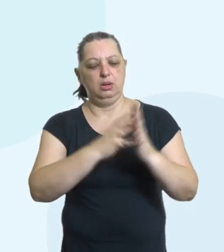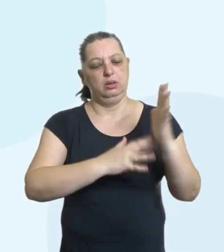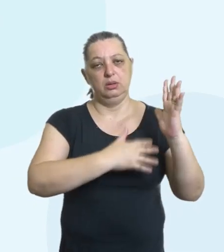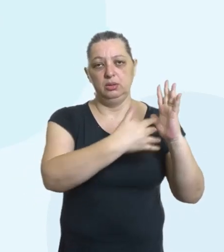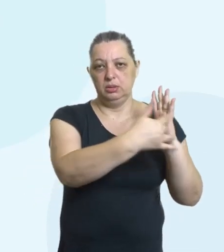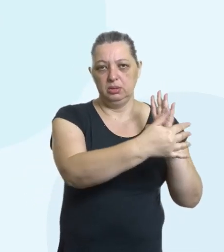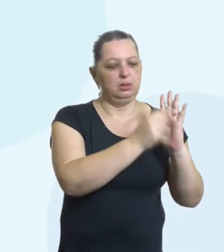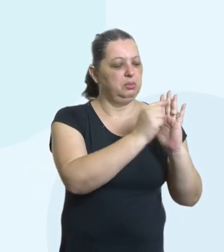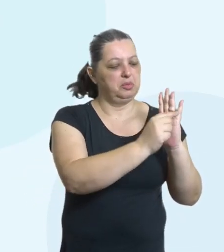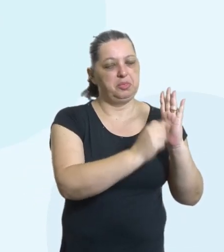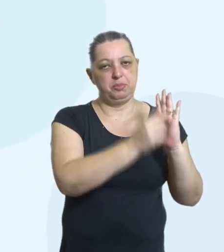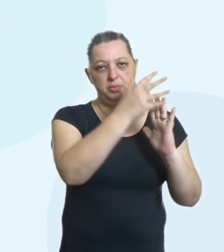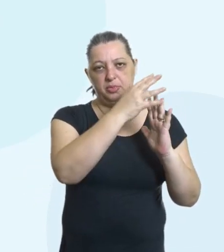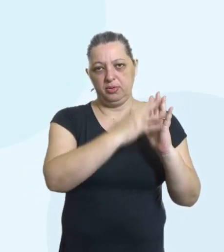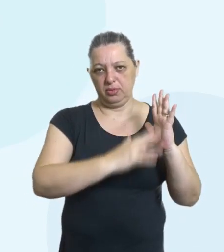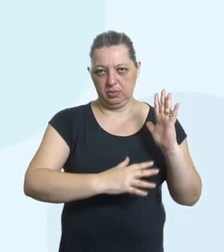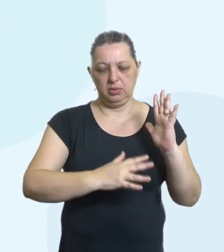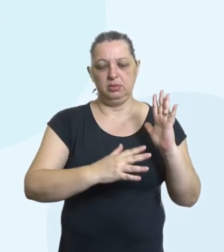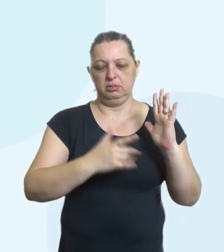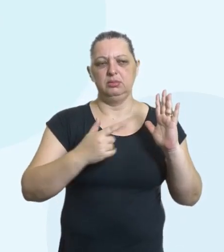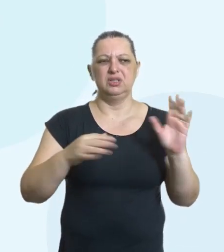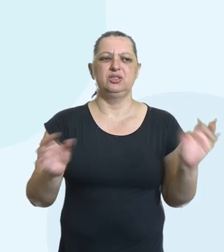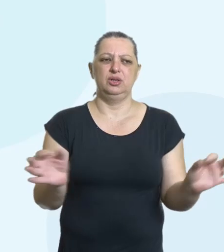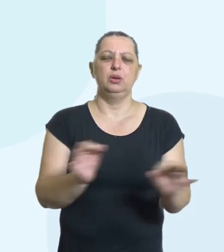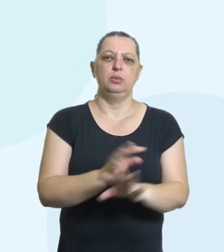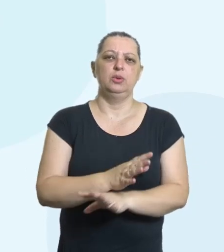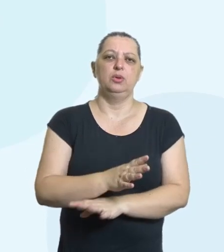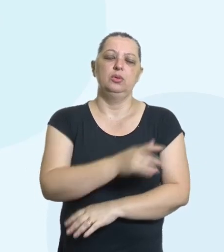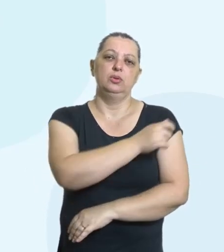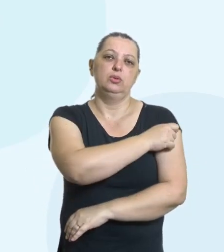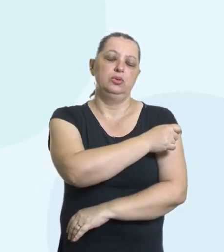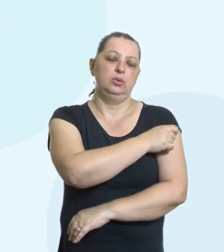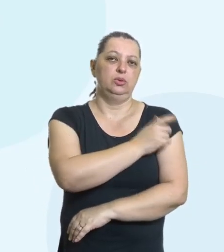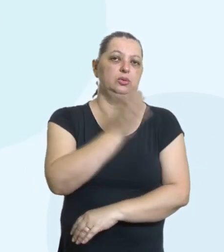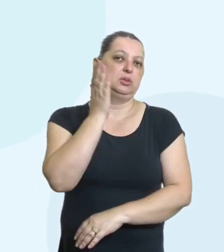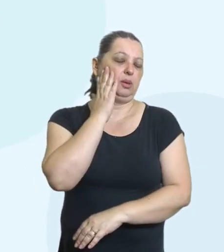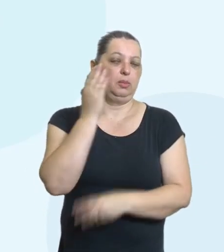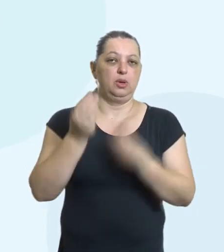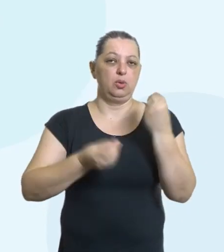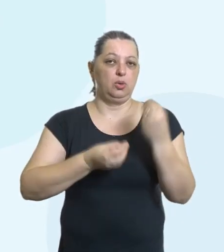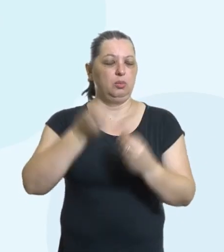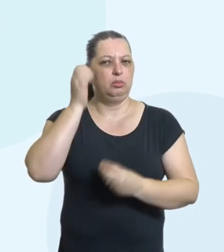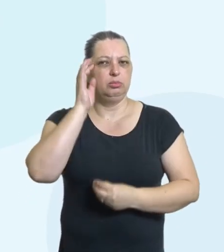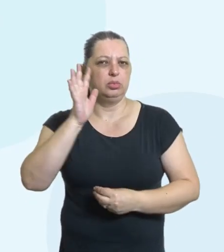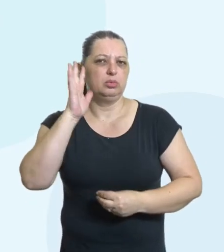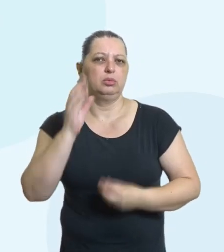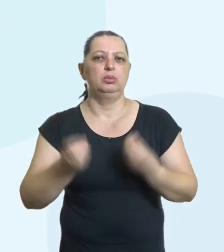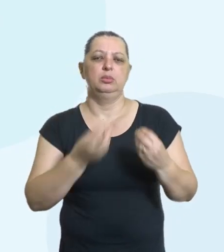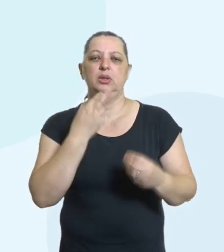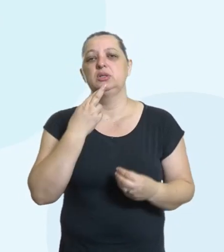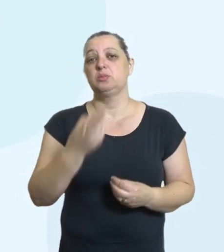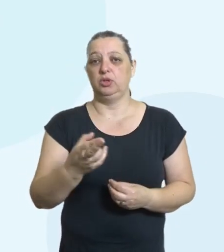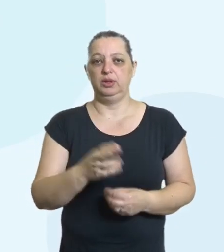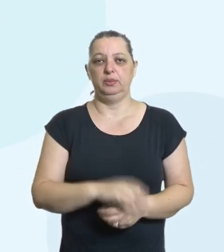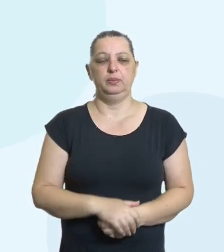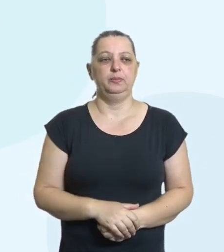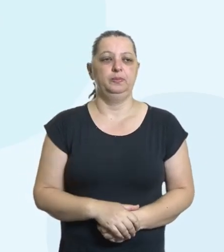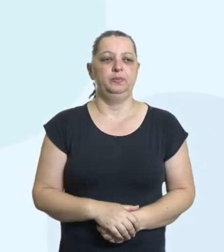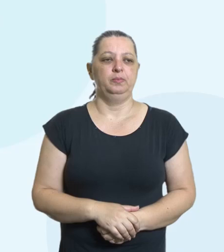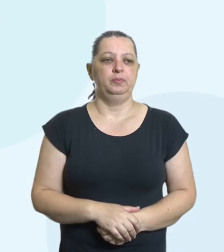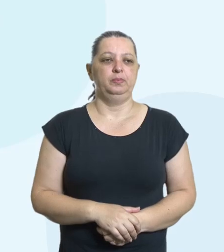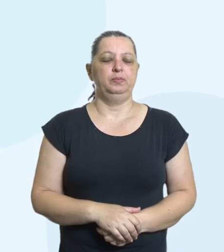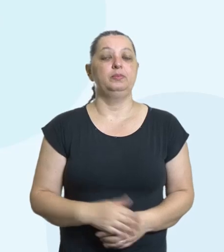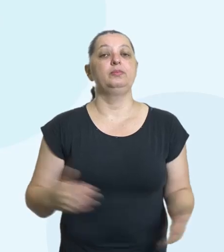linhas? Poderia, mas assim já está o suficiente para o aluno fazer uma ideia do que ele vai ter que responder a seguir.